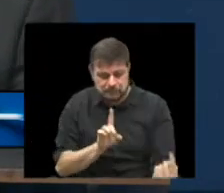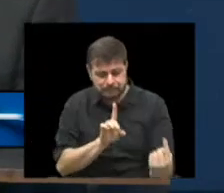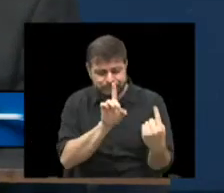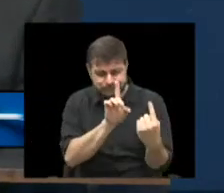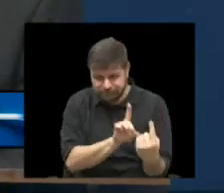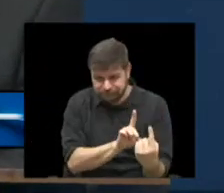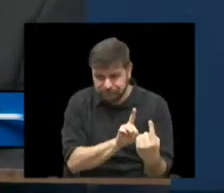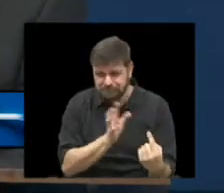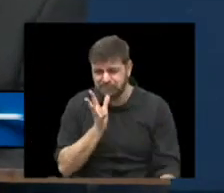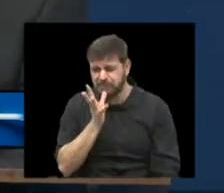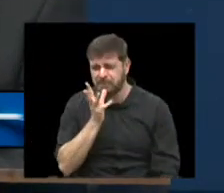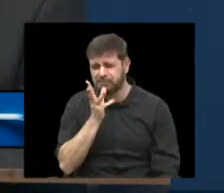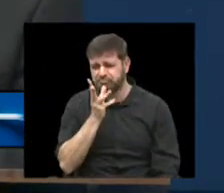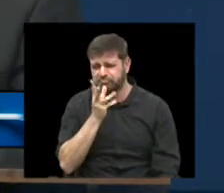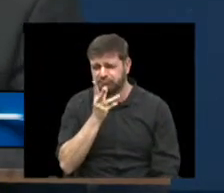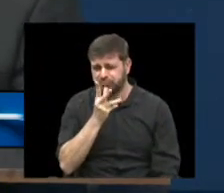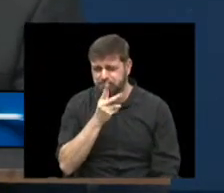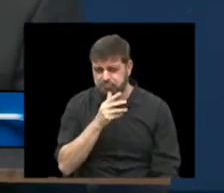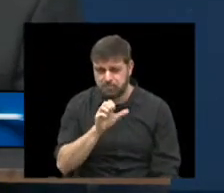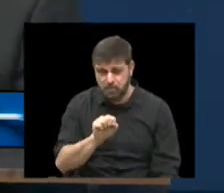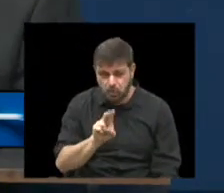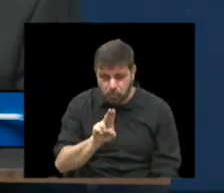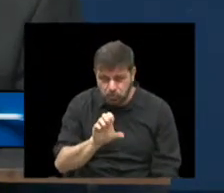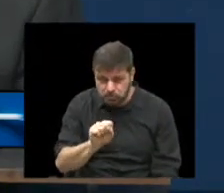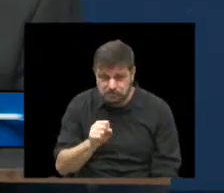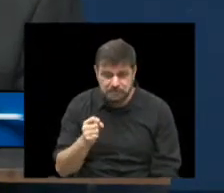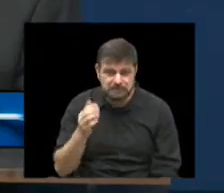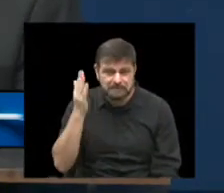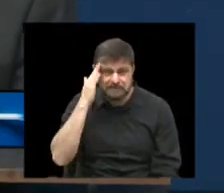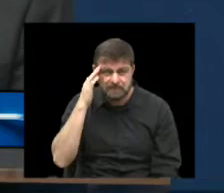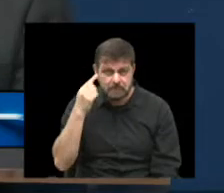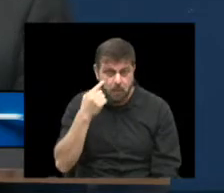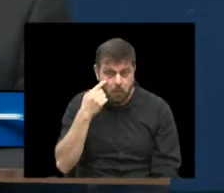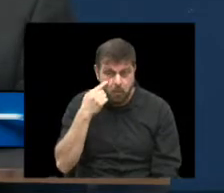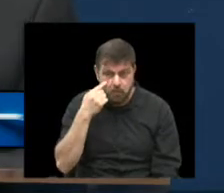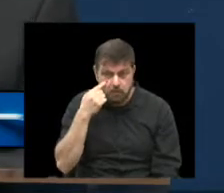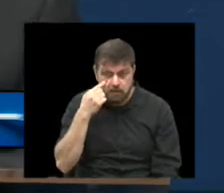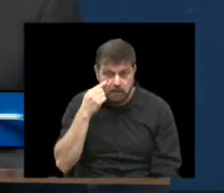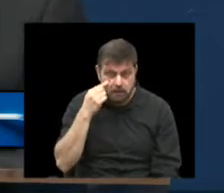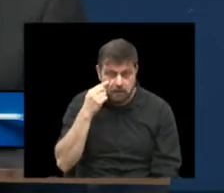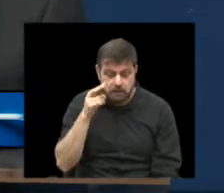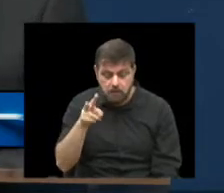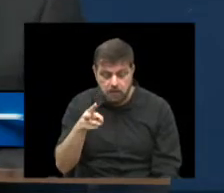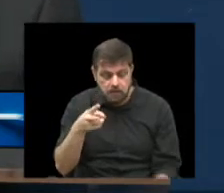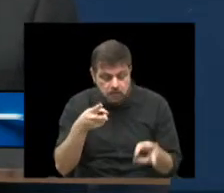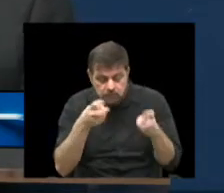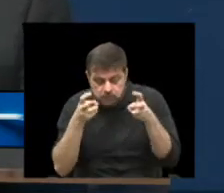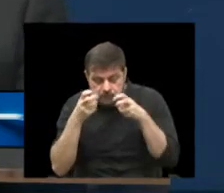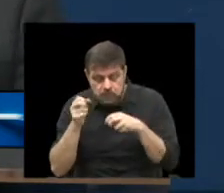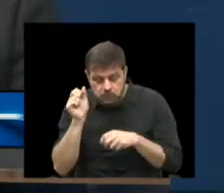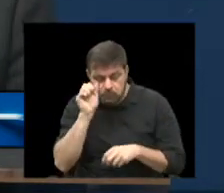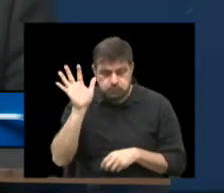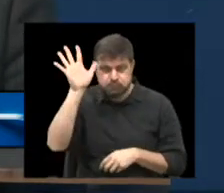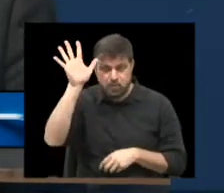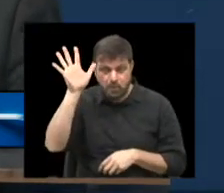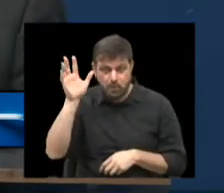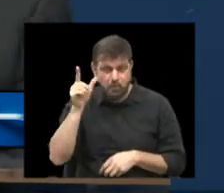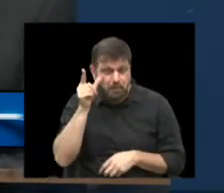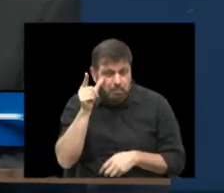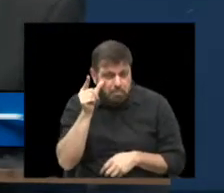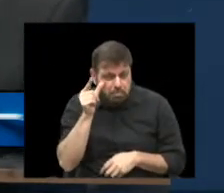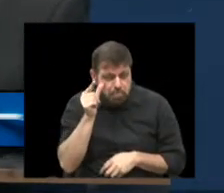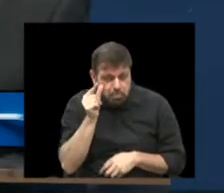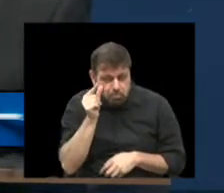que têm necessidade de medir o grau da sua visão, é uma coisa assustadora. O tempo médio de espera